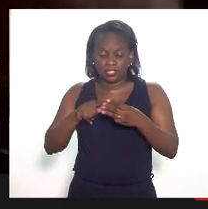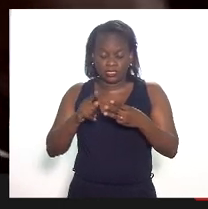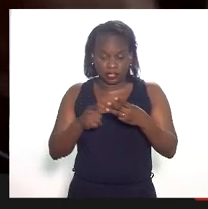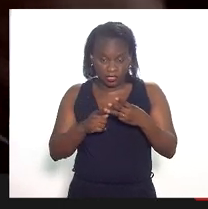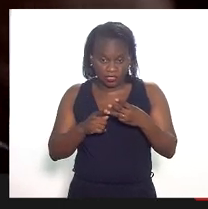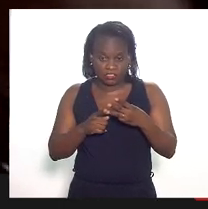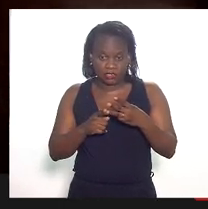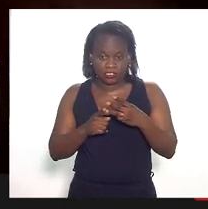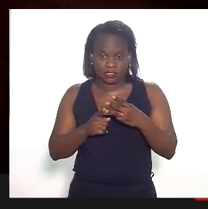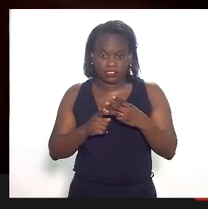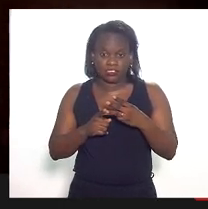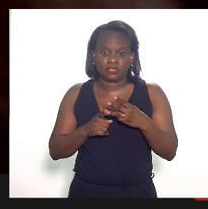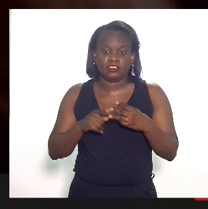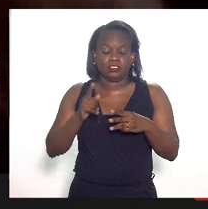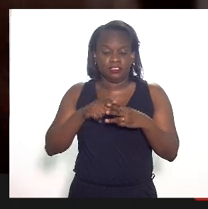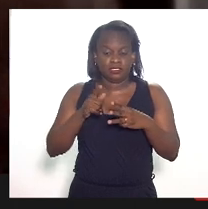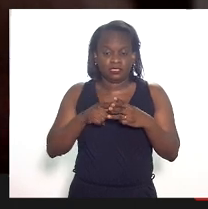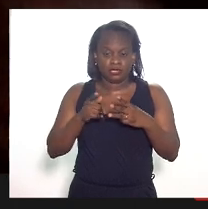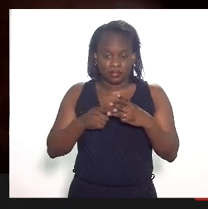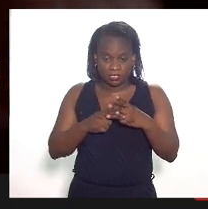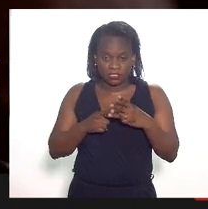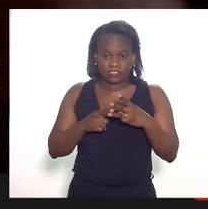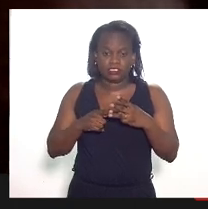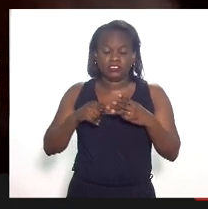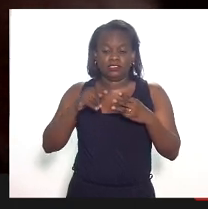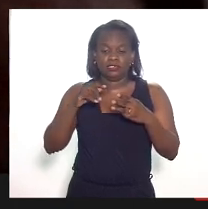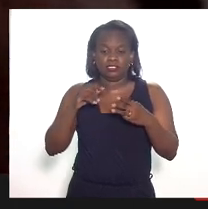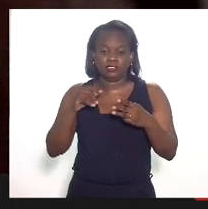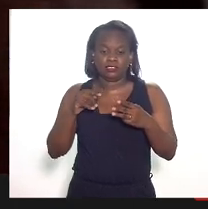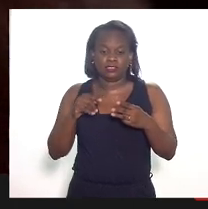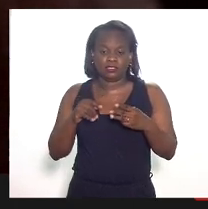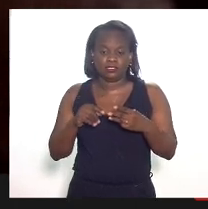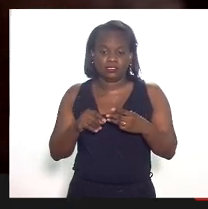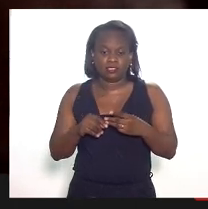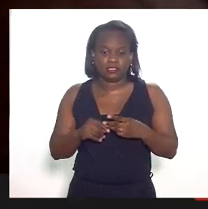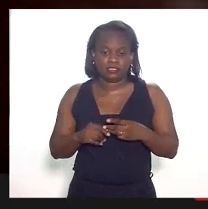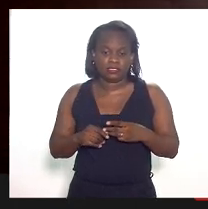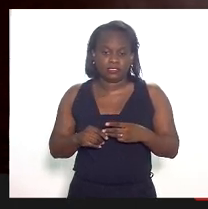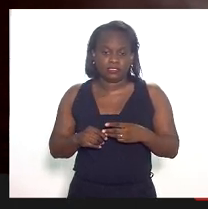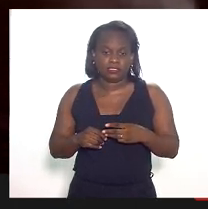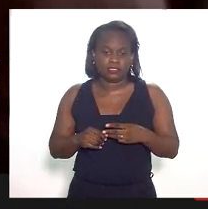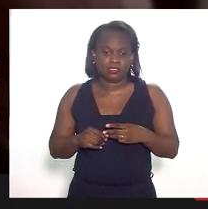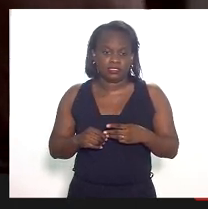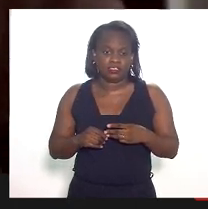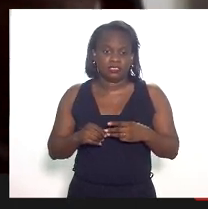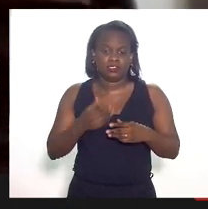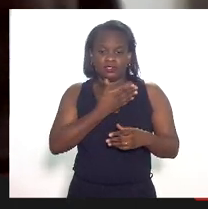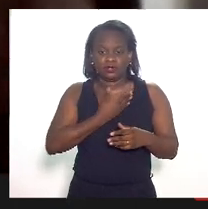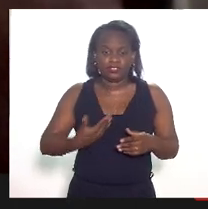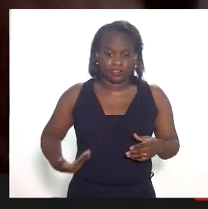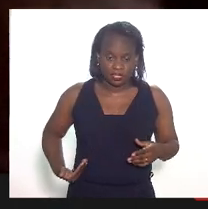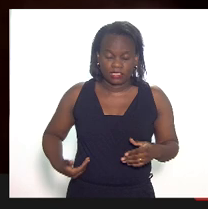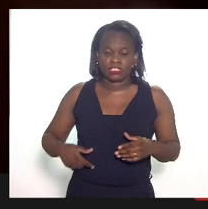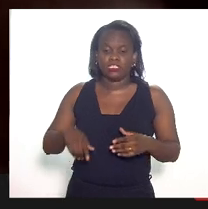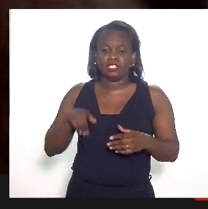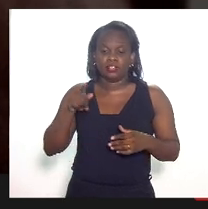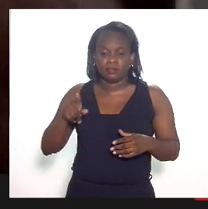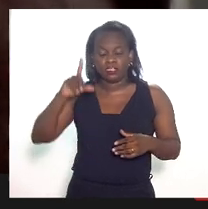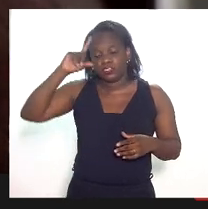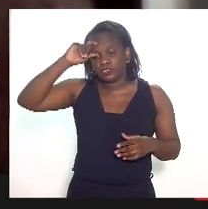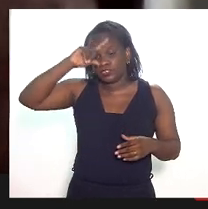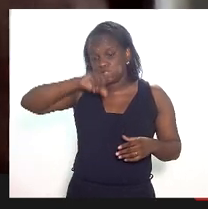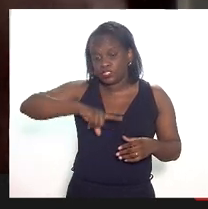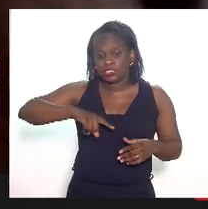itens dos três níveis de governo na dificuldade